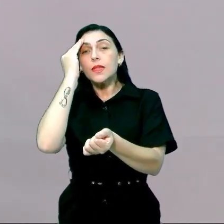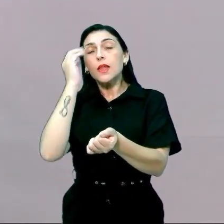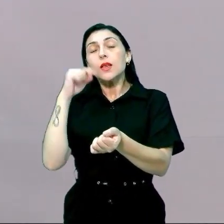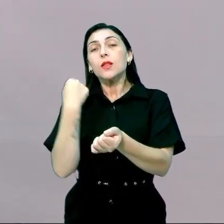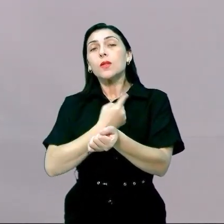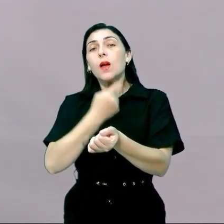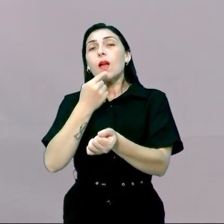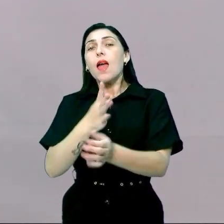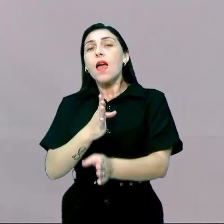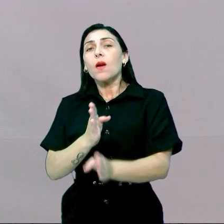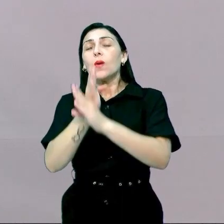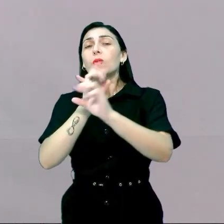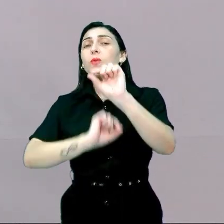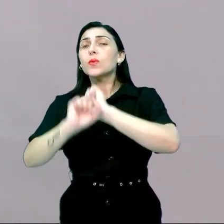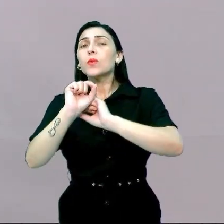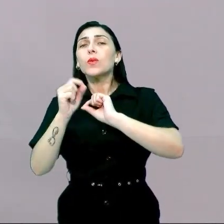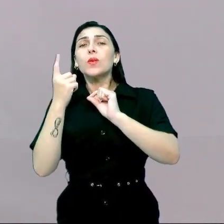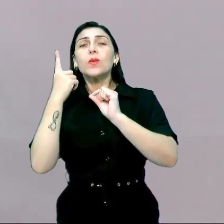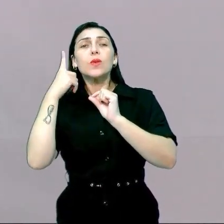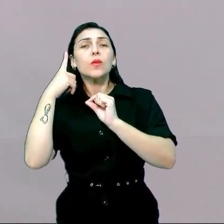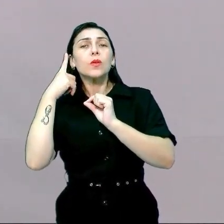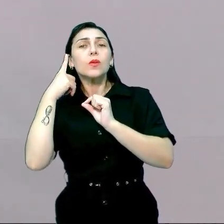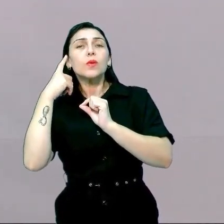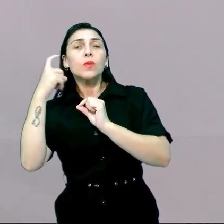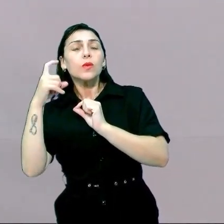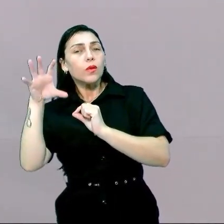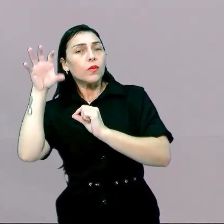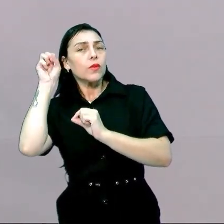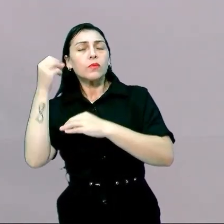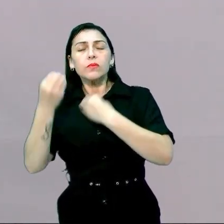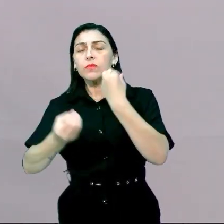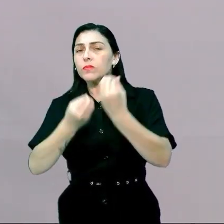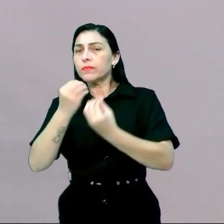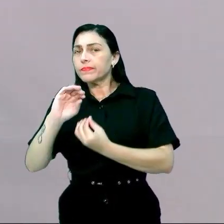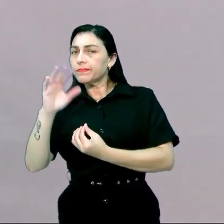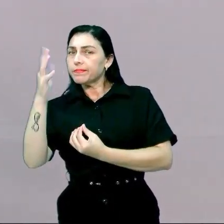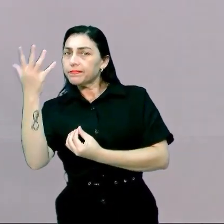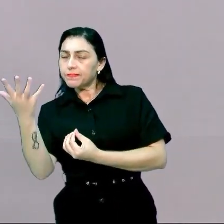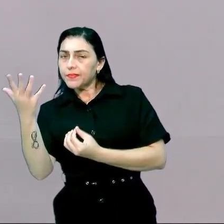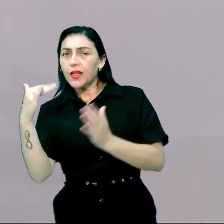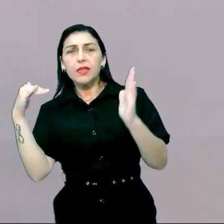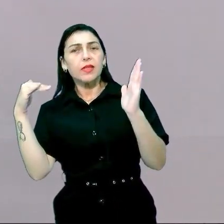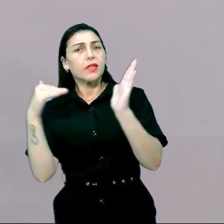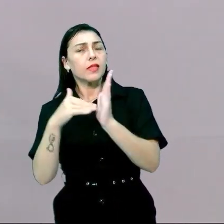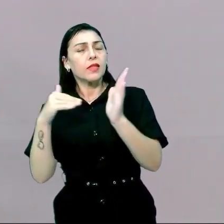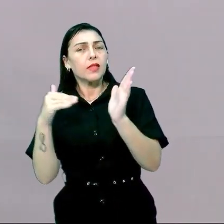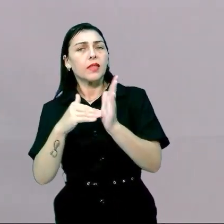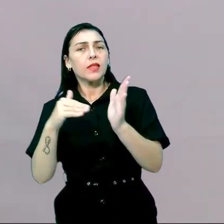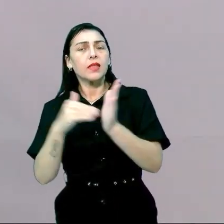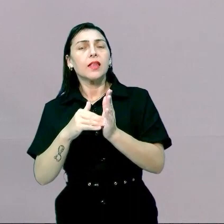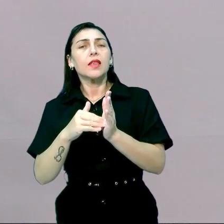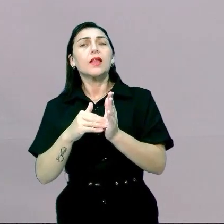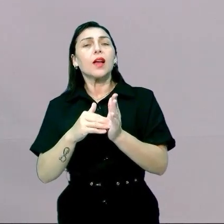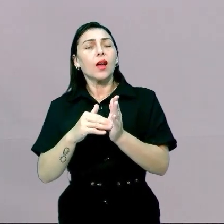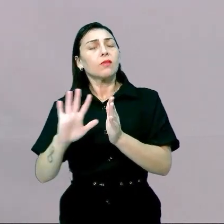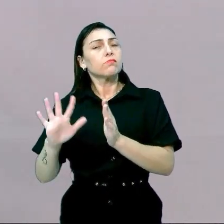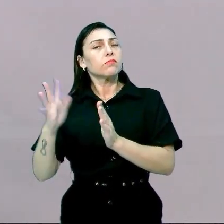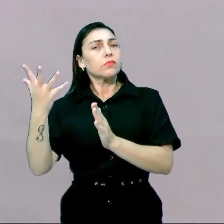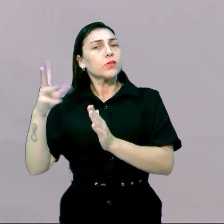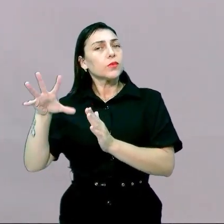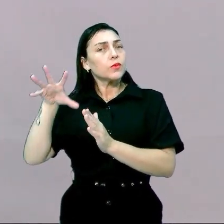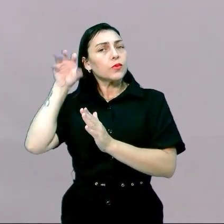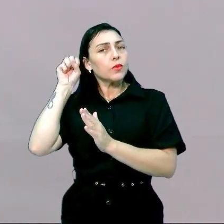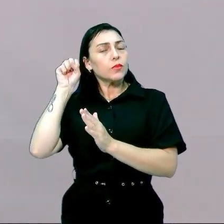gente reconheça que som que a gente está escutando. Mas como é que funciona, né? Até onde o andamento que vai chegar esse